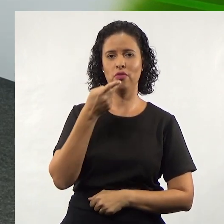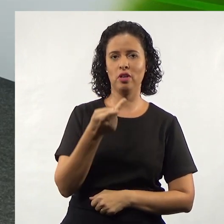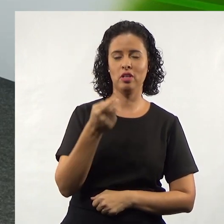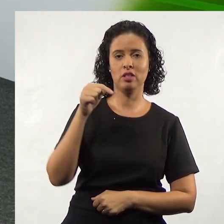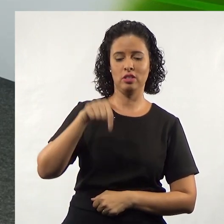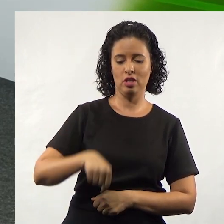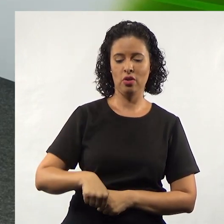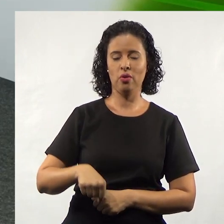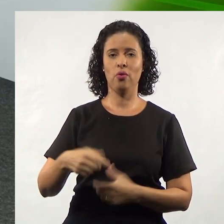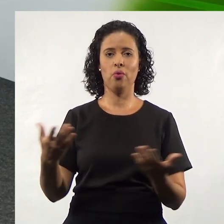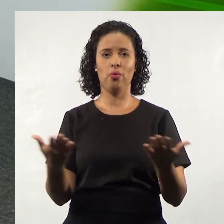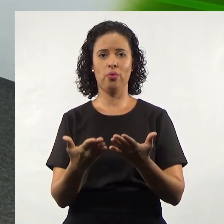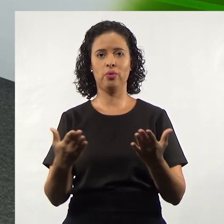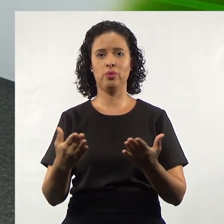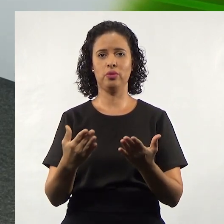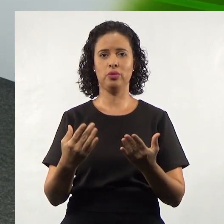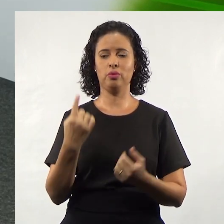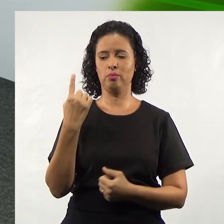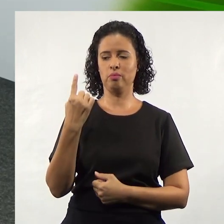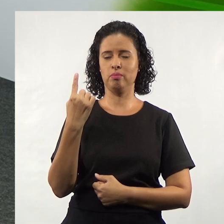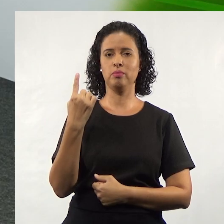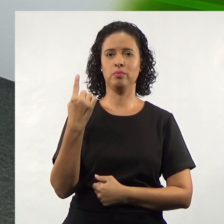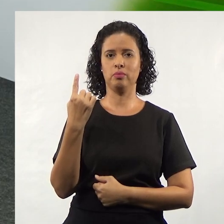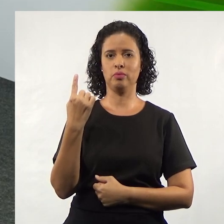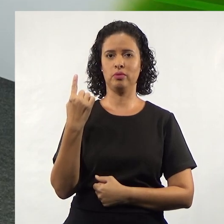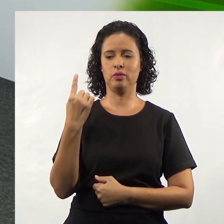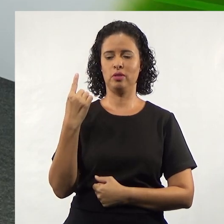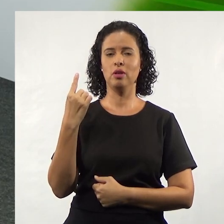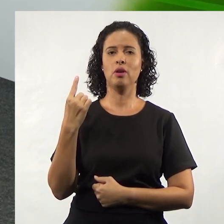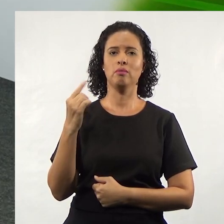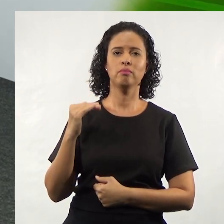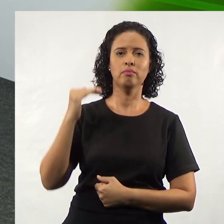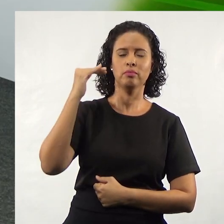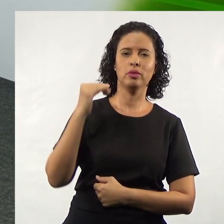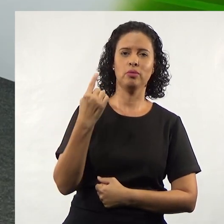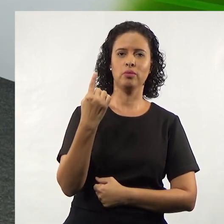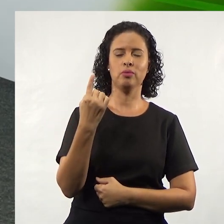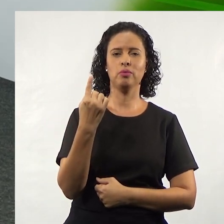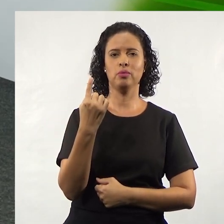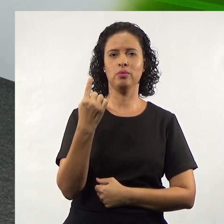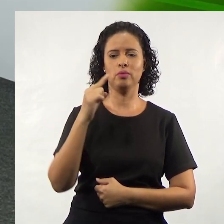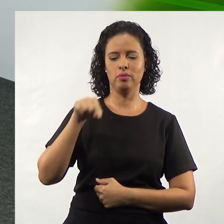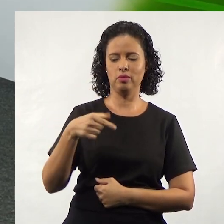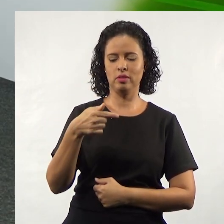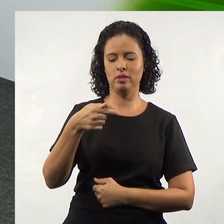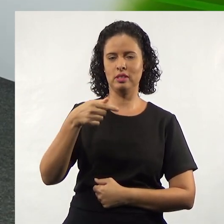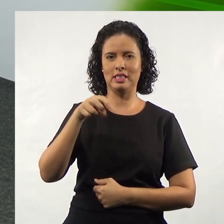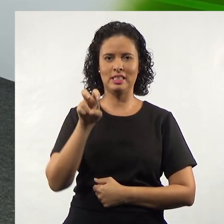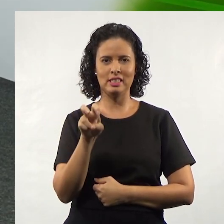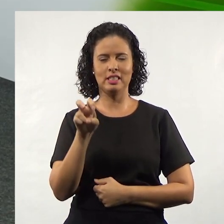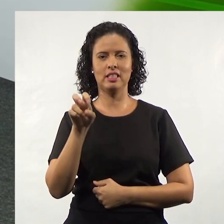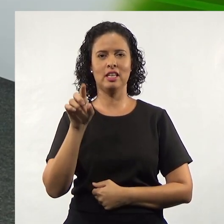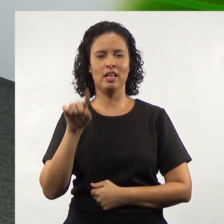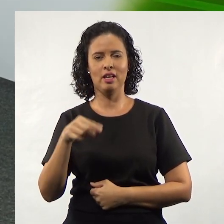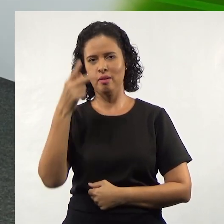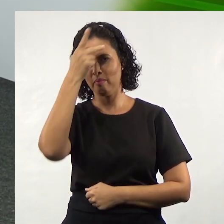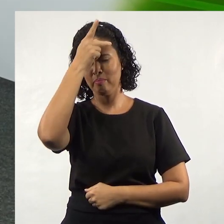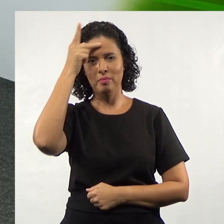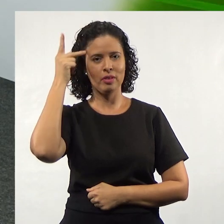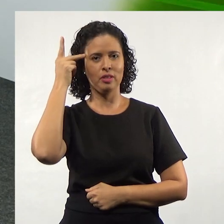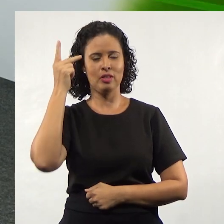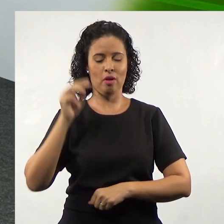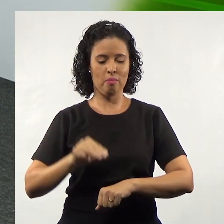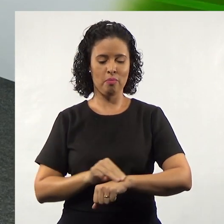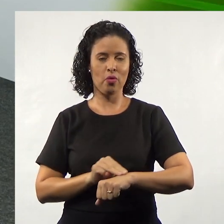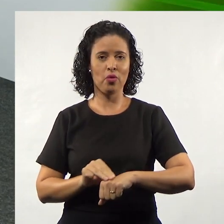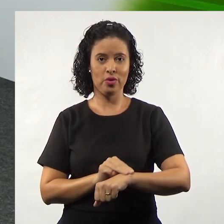vez, hoje estou aqui 1 metro, né, ao longo do meu 1,75 m de altura, sou aquela pessoa com a